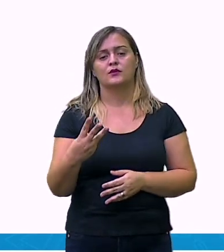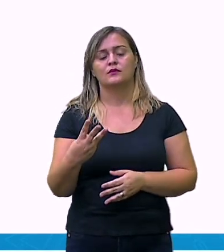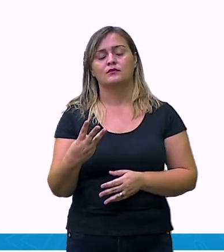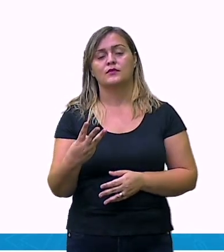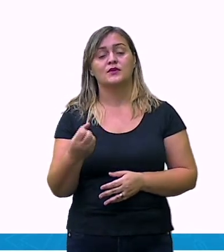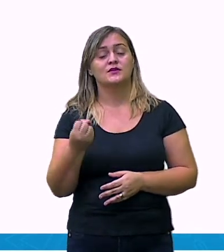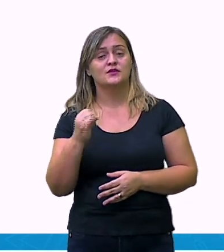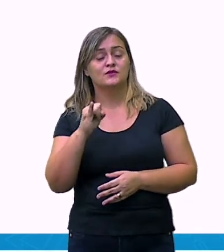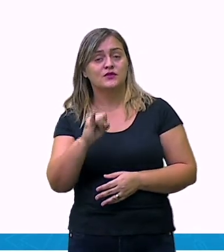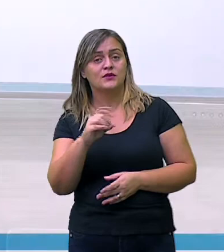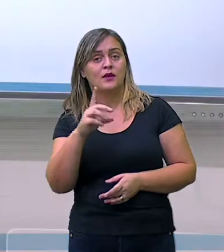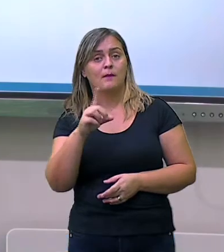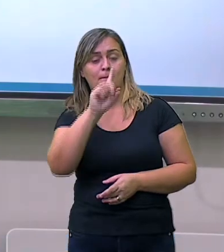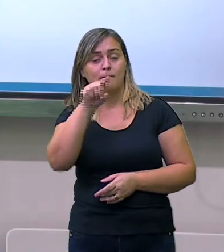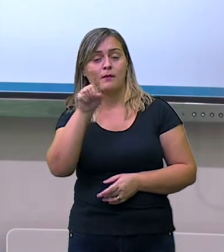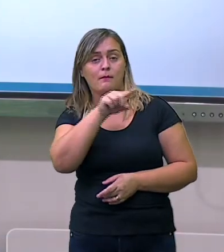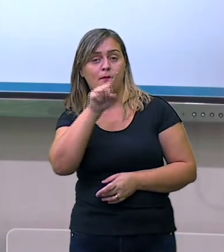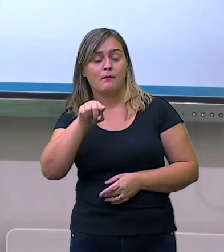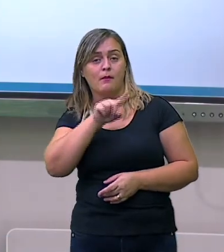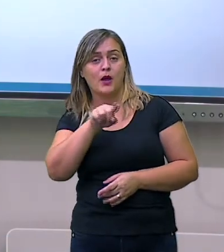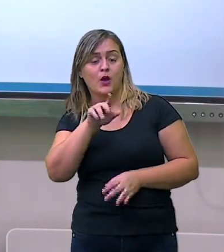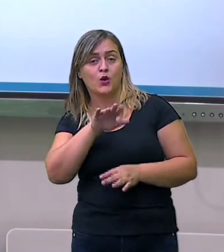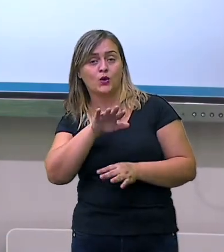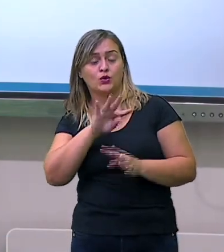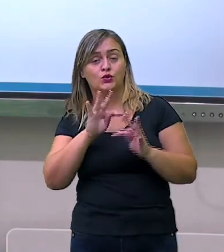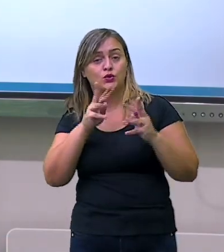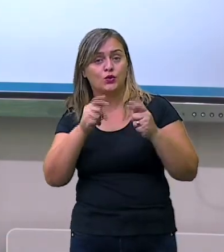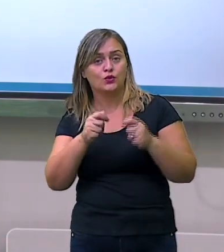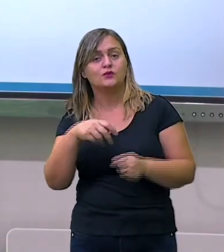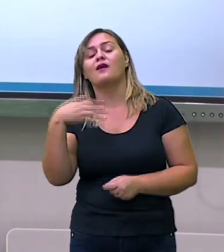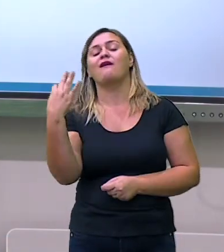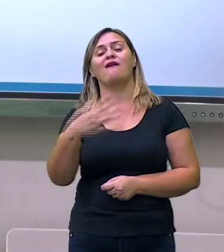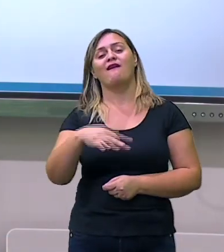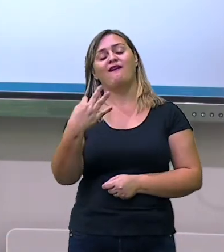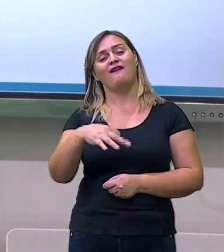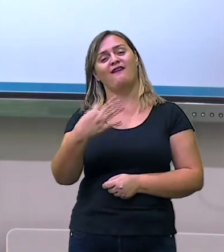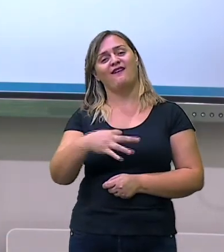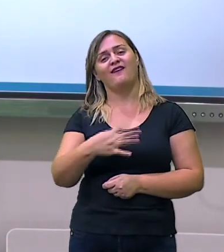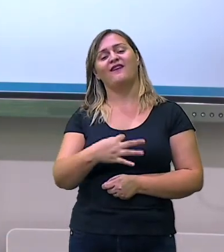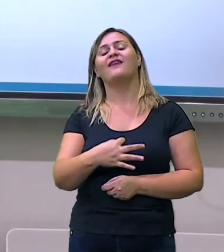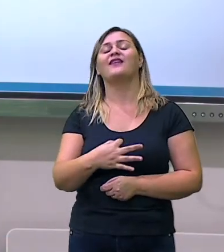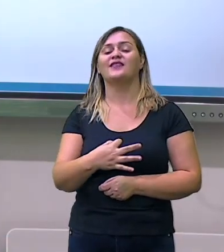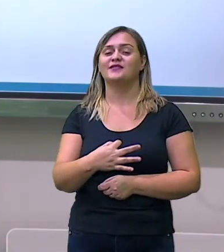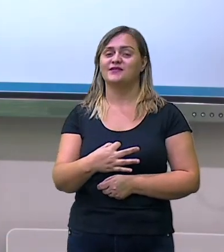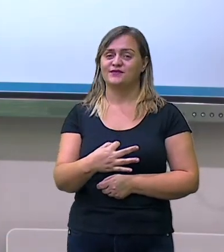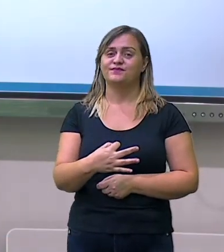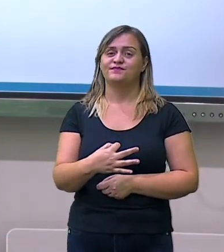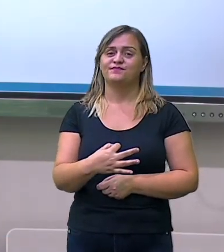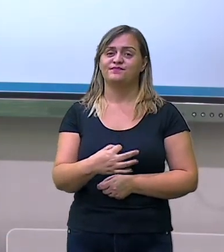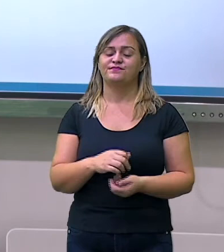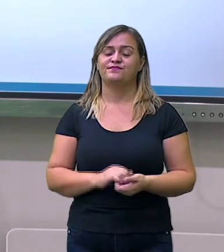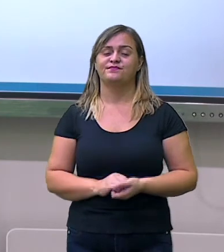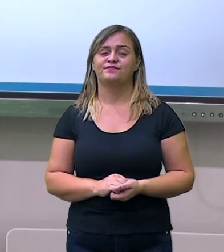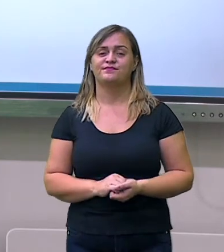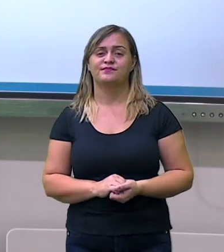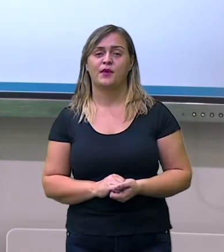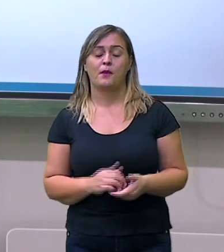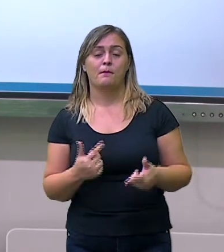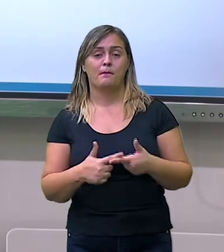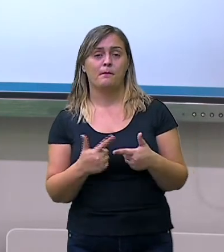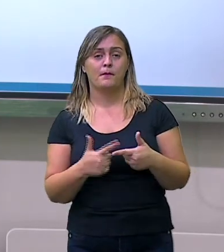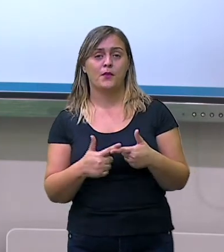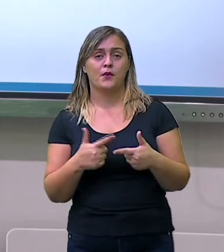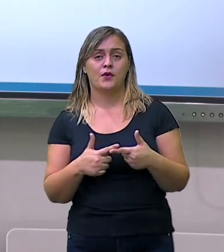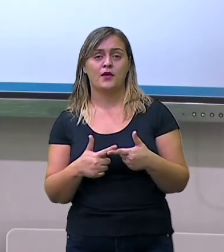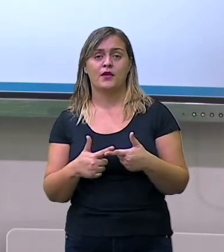alternativas, acertou. Então, olha só, nós invertemos aqui. Agora, se marcou a alternativa que ela cumpriu todas